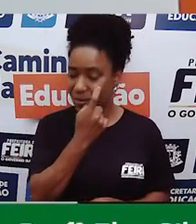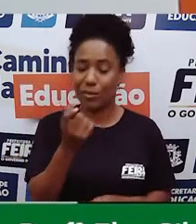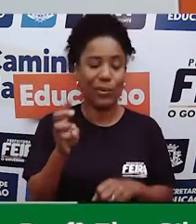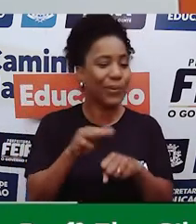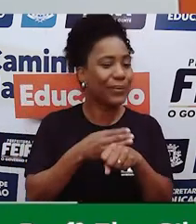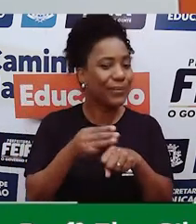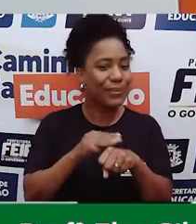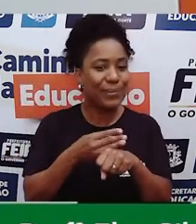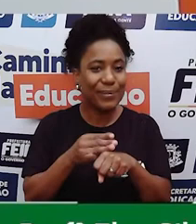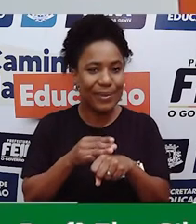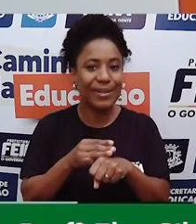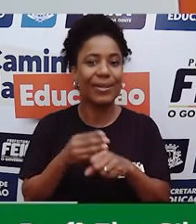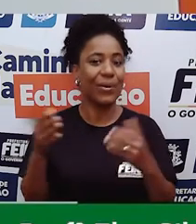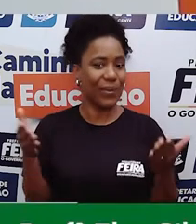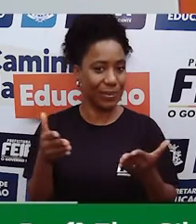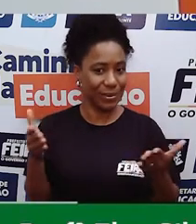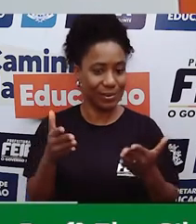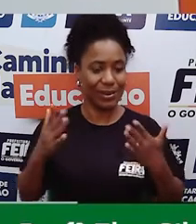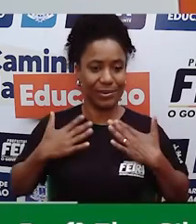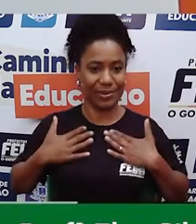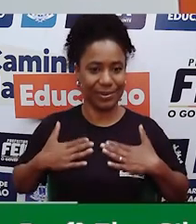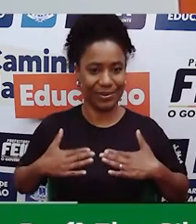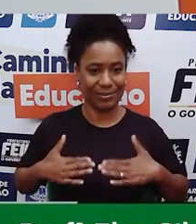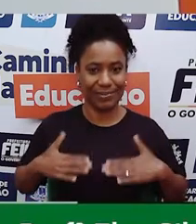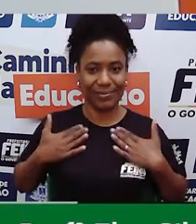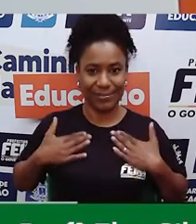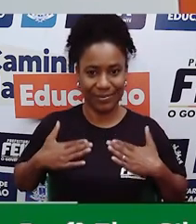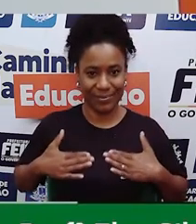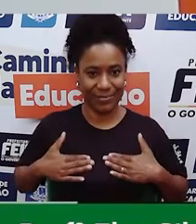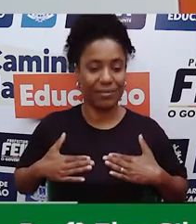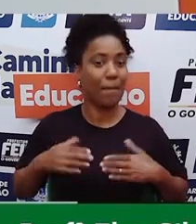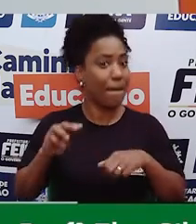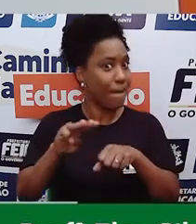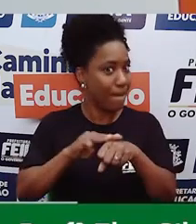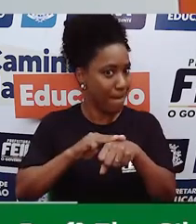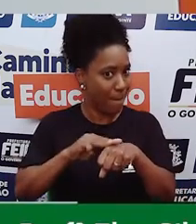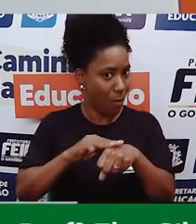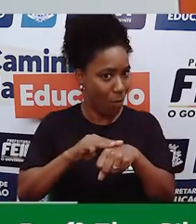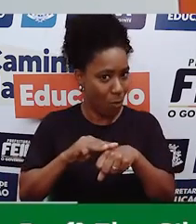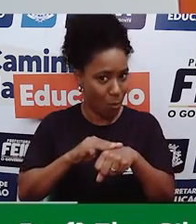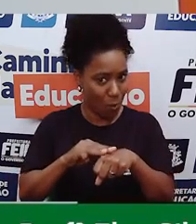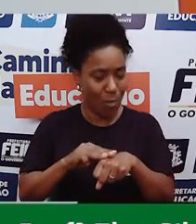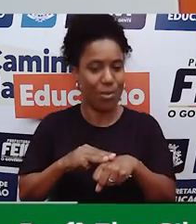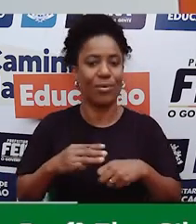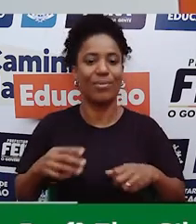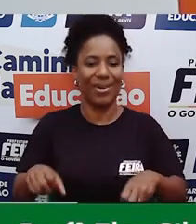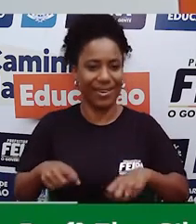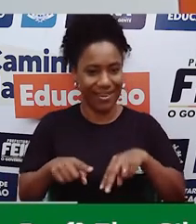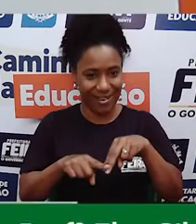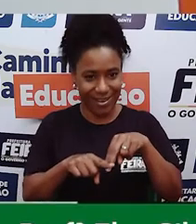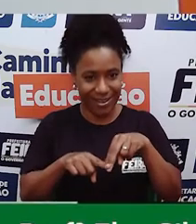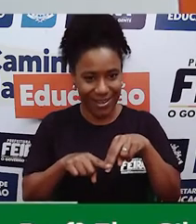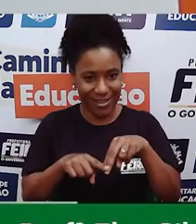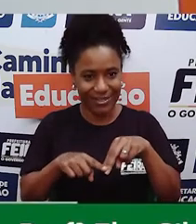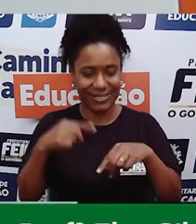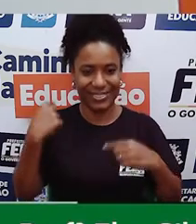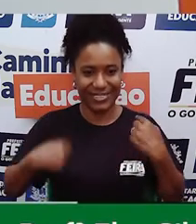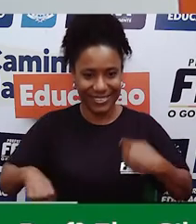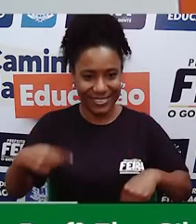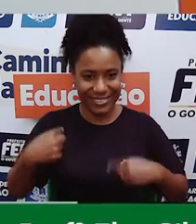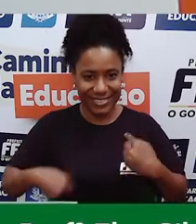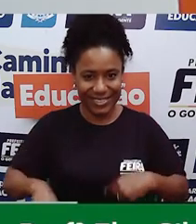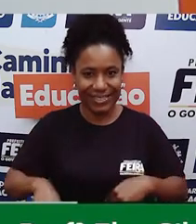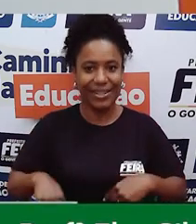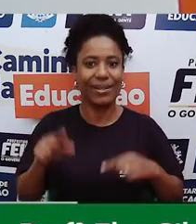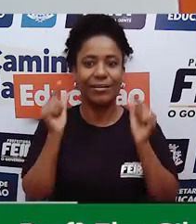castanhos hoje Estou vestindo uma blusa de cor marrom calças listradas brincos Dourados